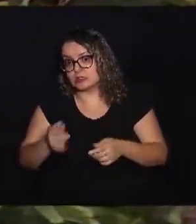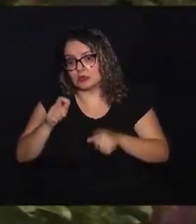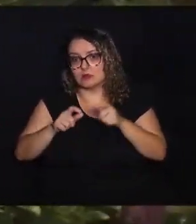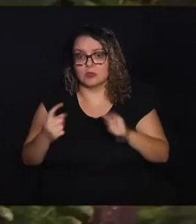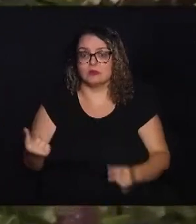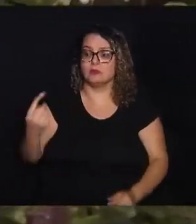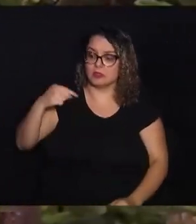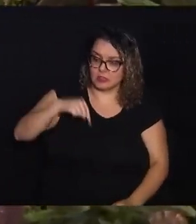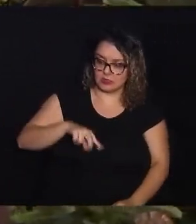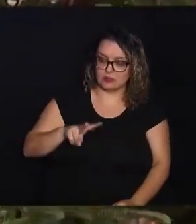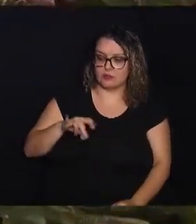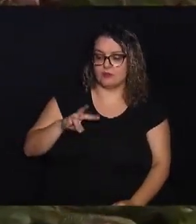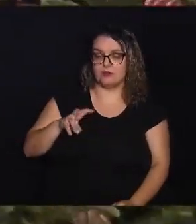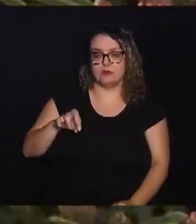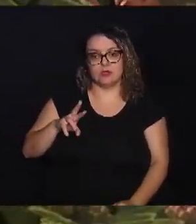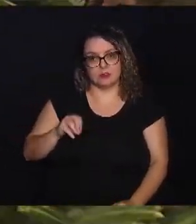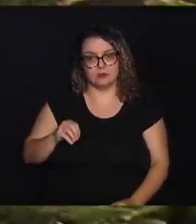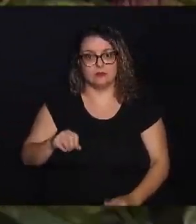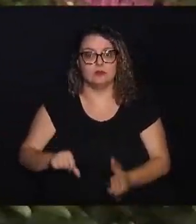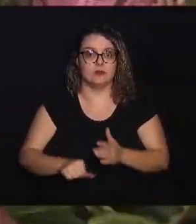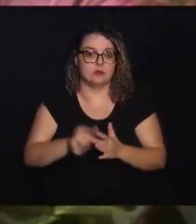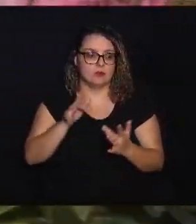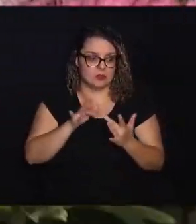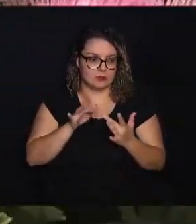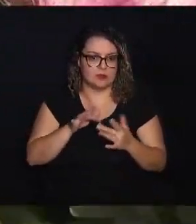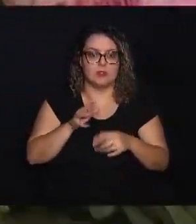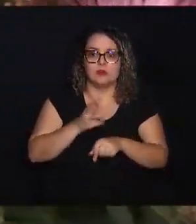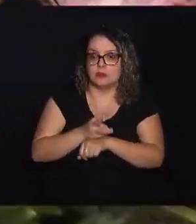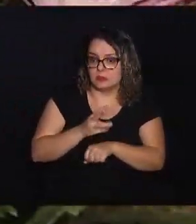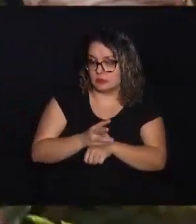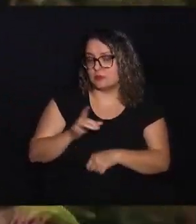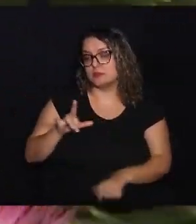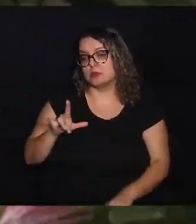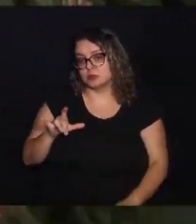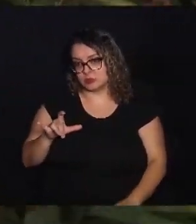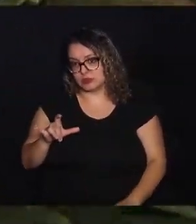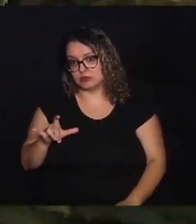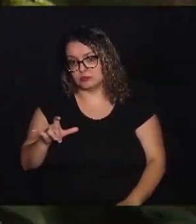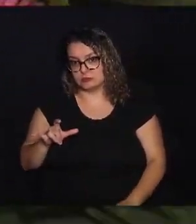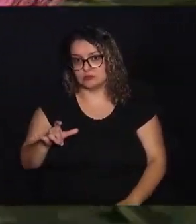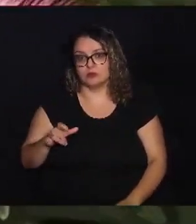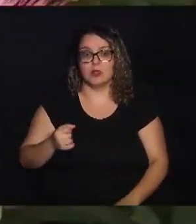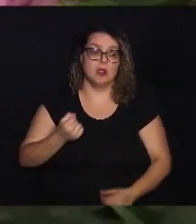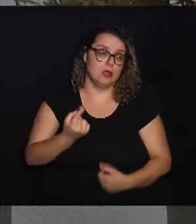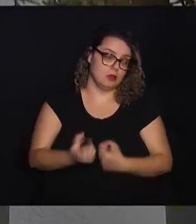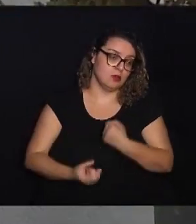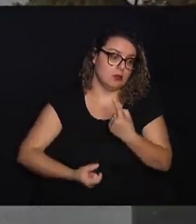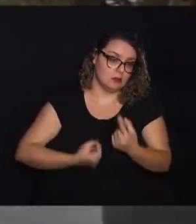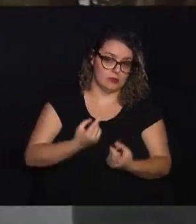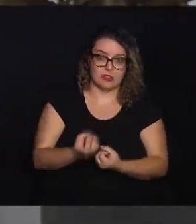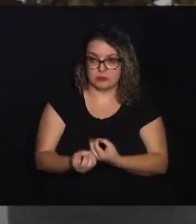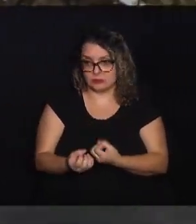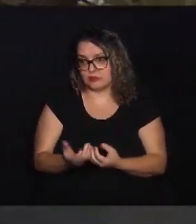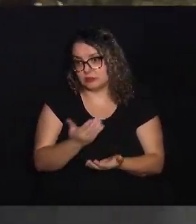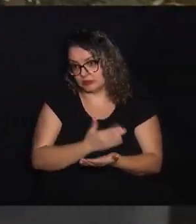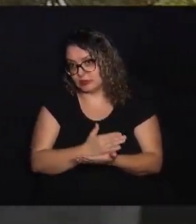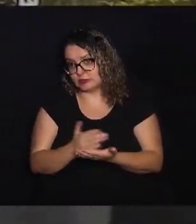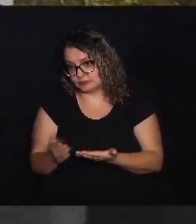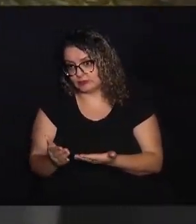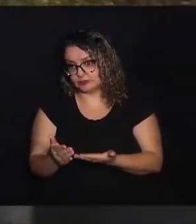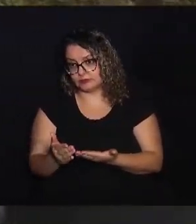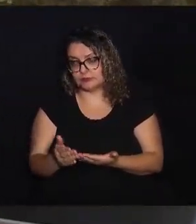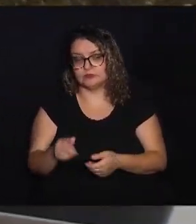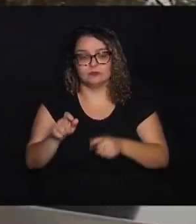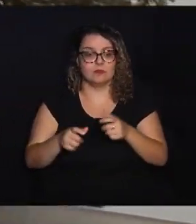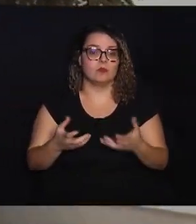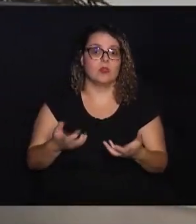no viveiro. Então o primeiro contato mesmo é pelo WhatsApp, pelo Instagram, passo ali algumas informações iniciais. Muita gente quer